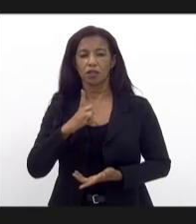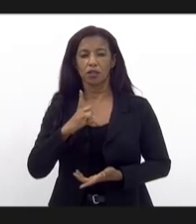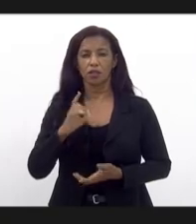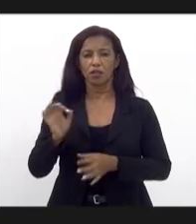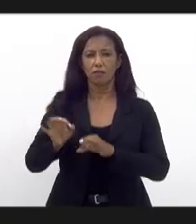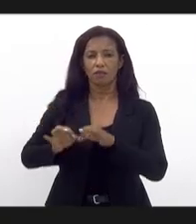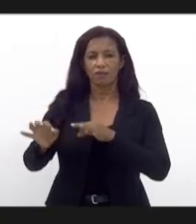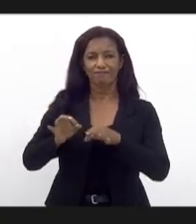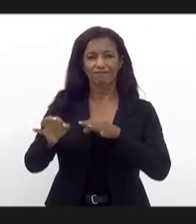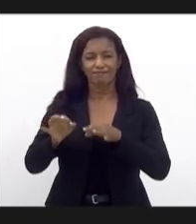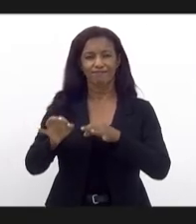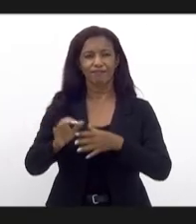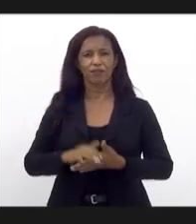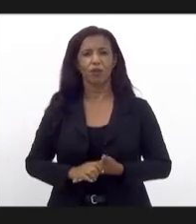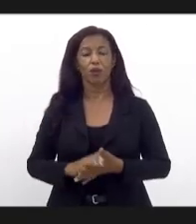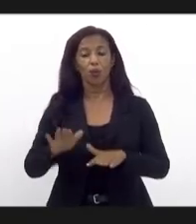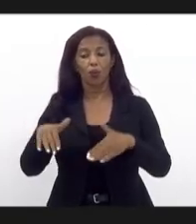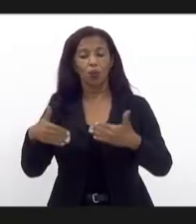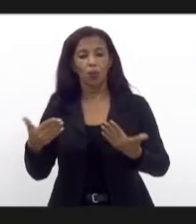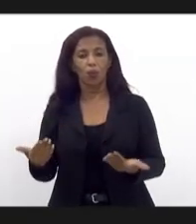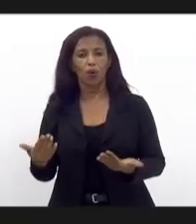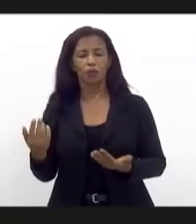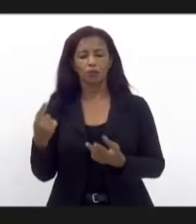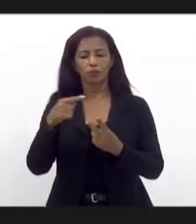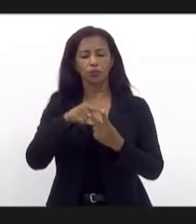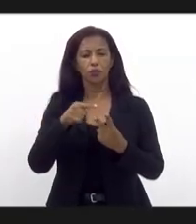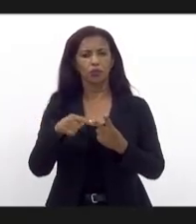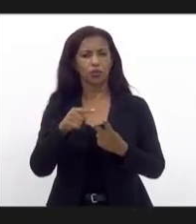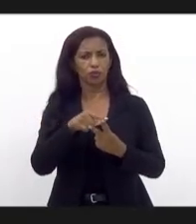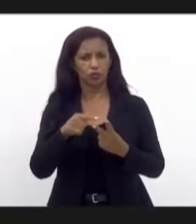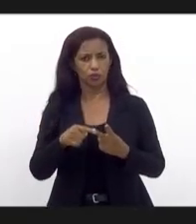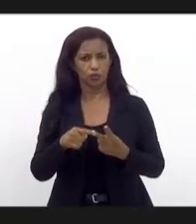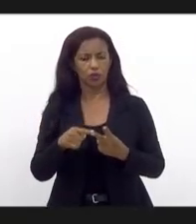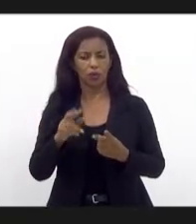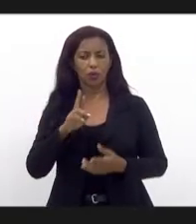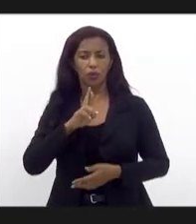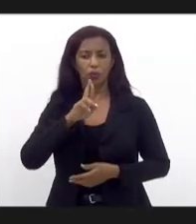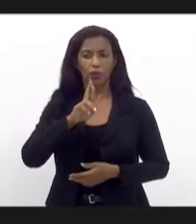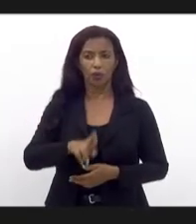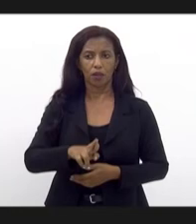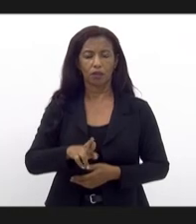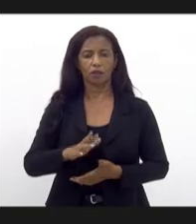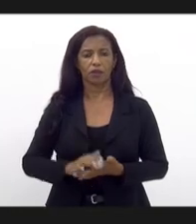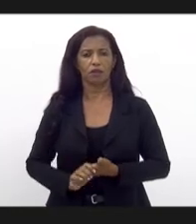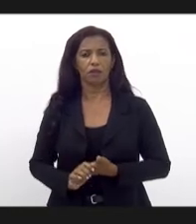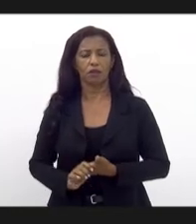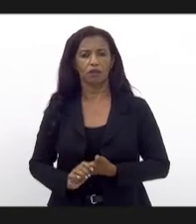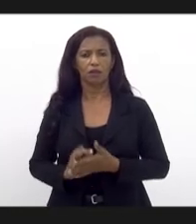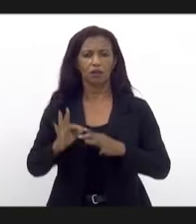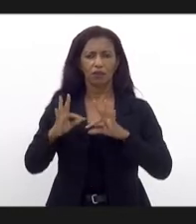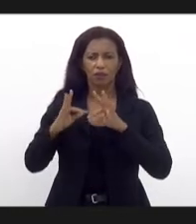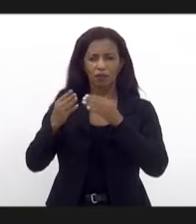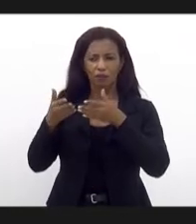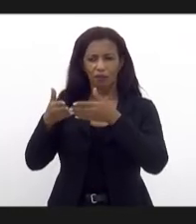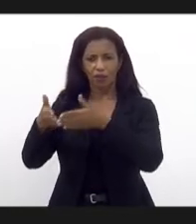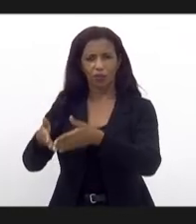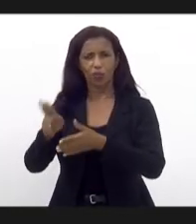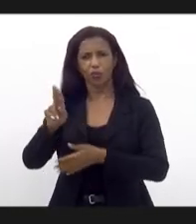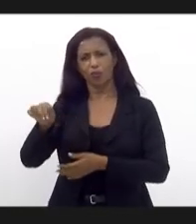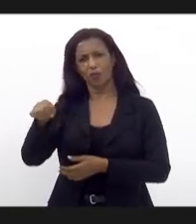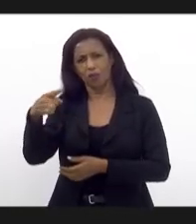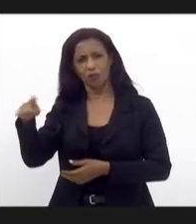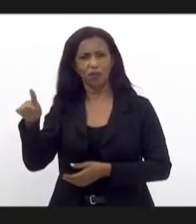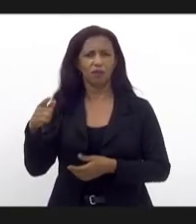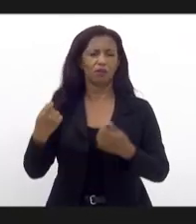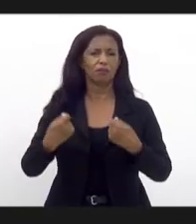um certame. Quando, duas coisas, quando o resultado pecuniário dele vai todo para a União, a gente